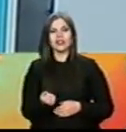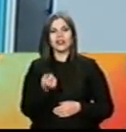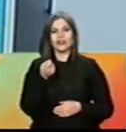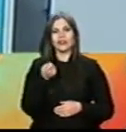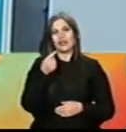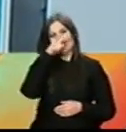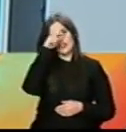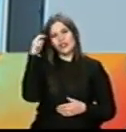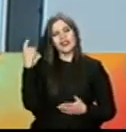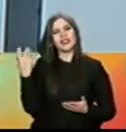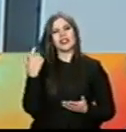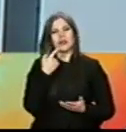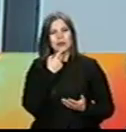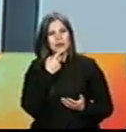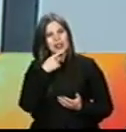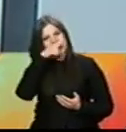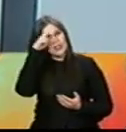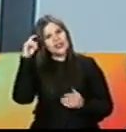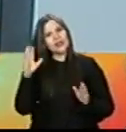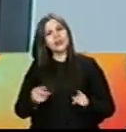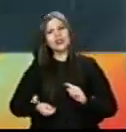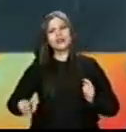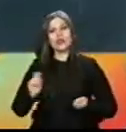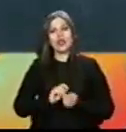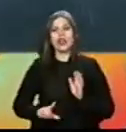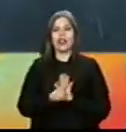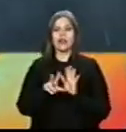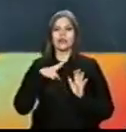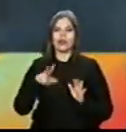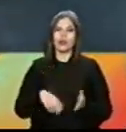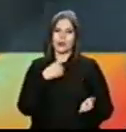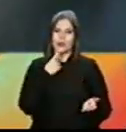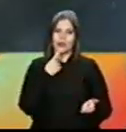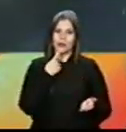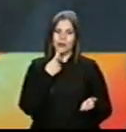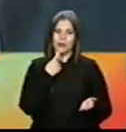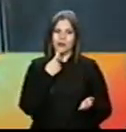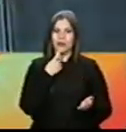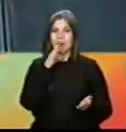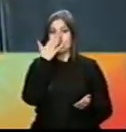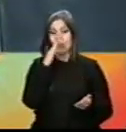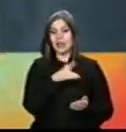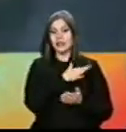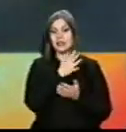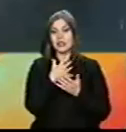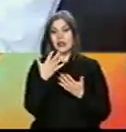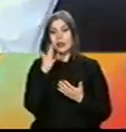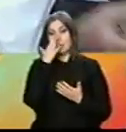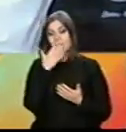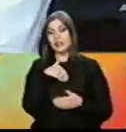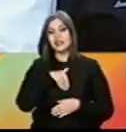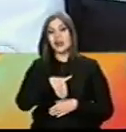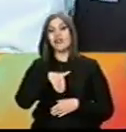É difícil, não é? É portanto, muito temos difícil. Temos que mudar aqui alguma coisa na lei portuguesa. Portanto. Está encaminhado nesse sentido, no entanto,